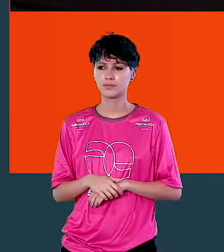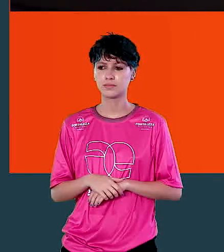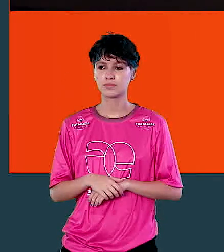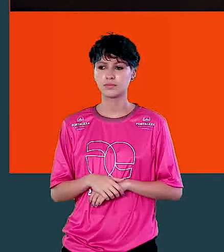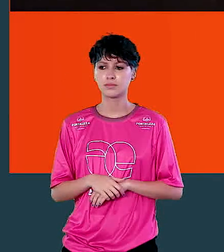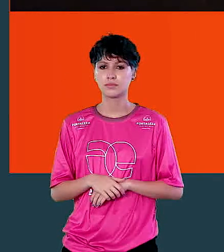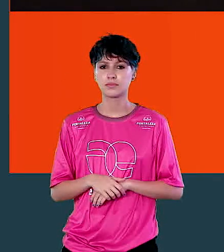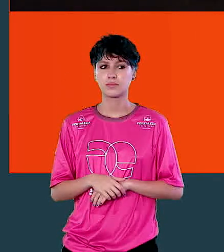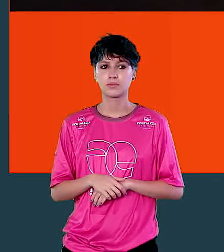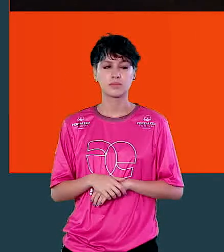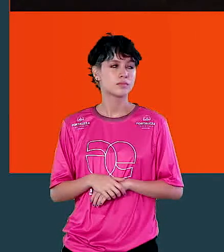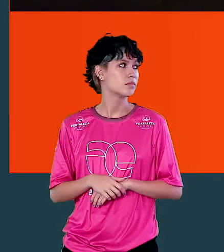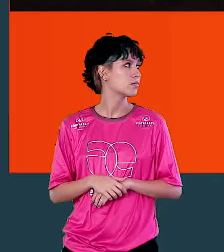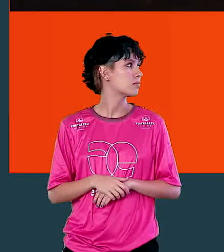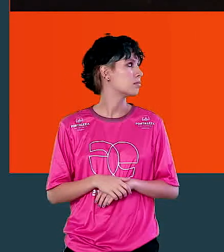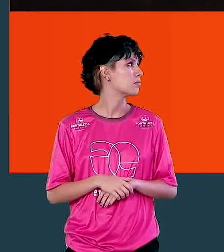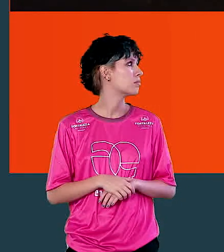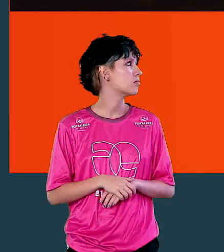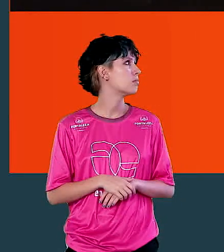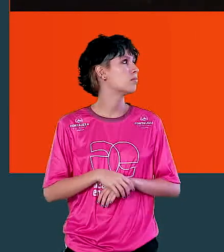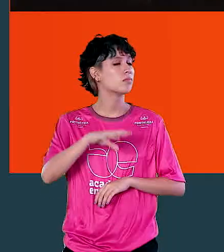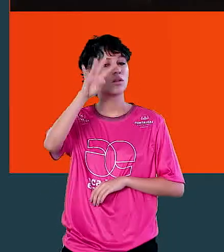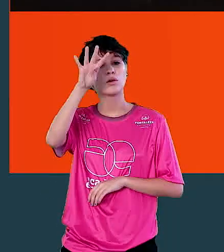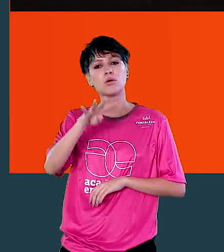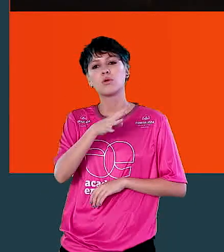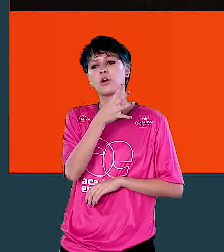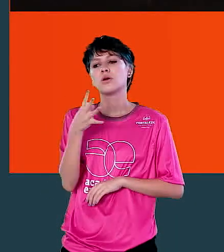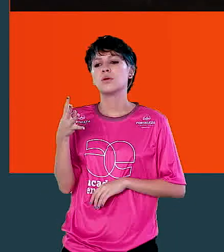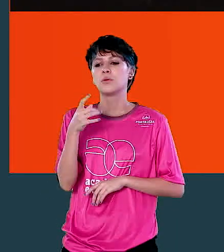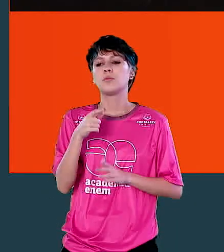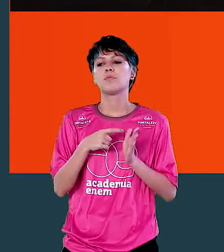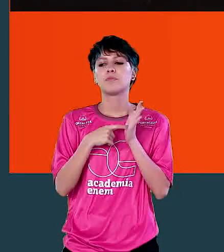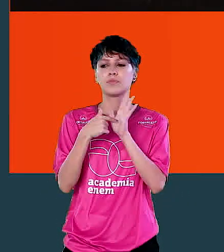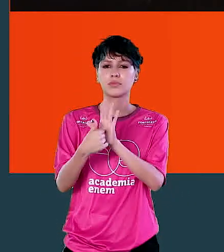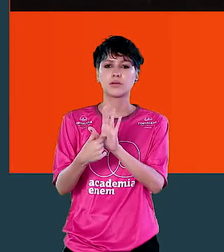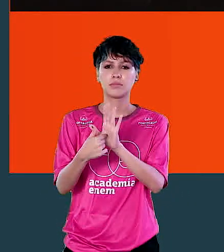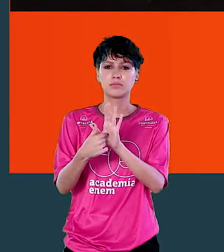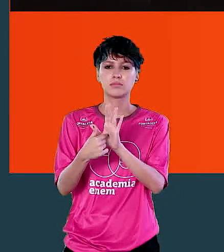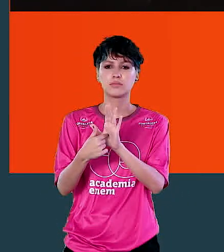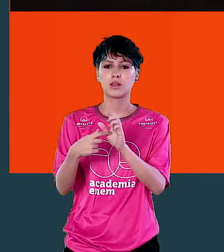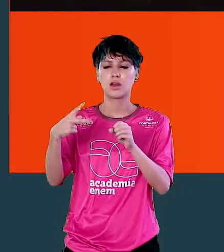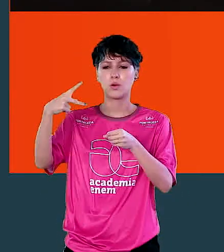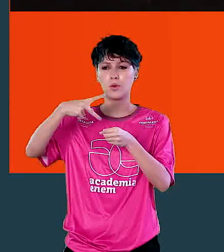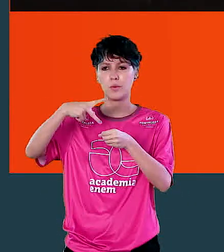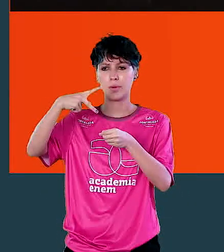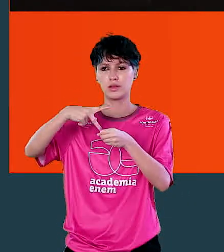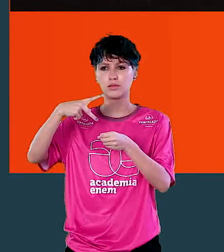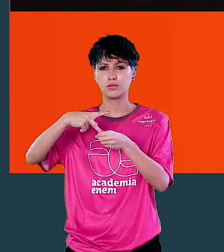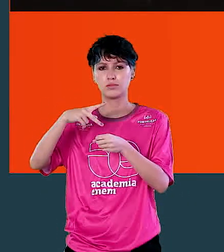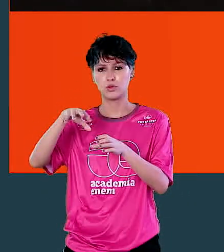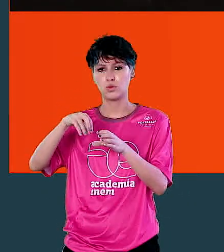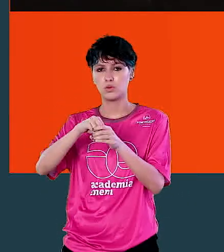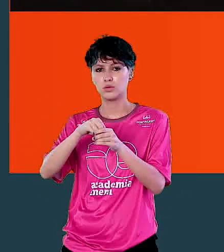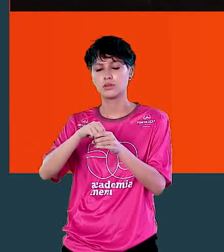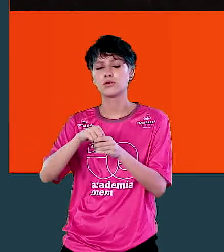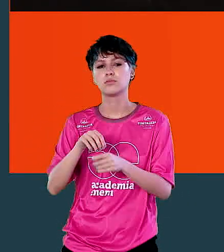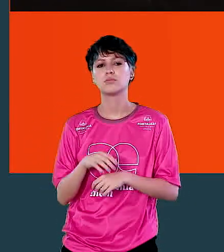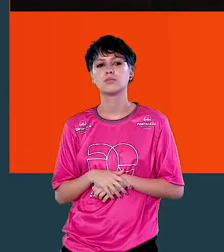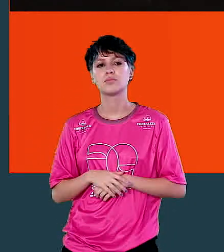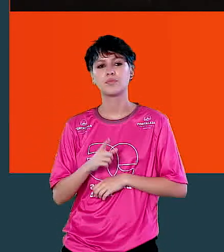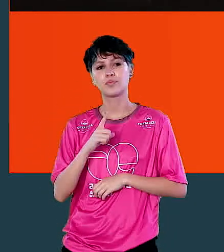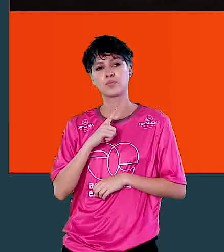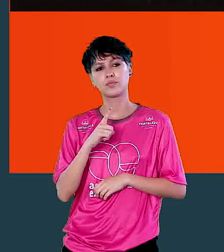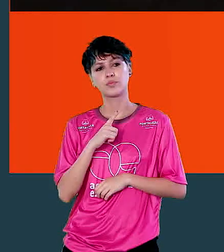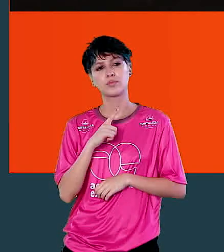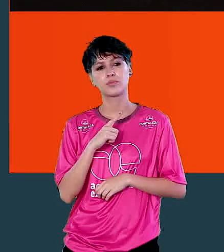O quadro apresenta a composição do petróleo. Olha como é que vem no Enem, ó. Mostra um quadro, a fração, o número